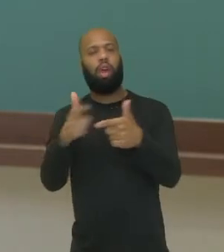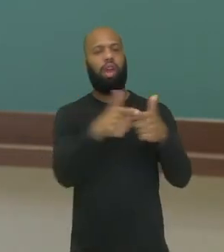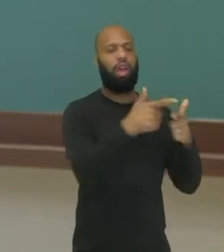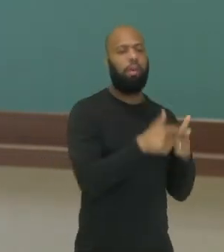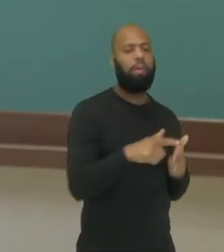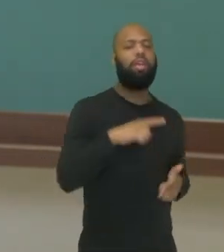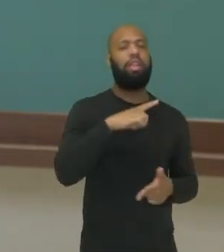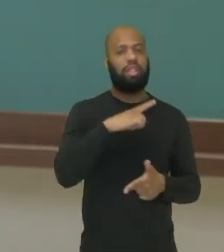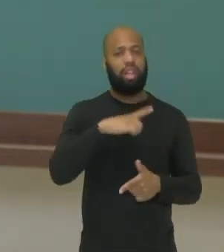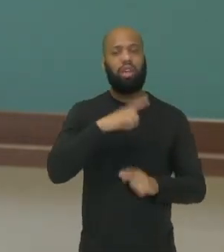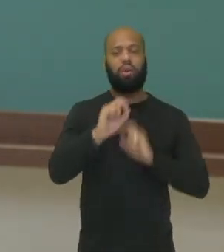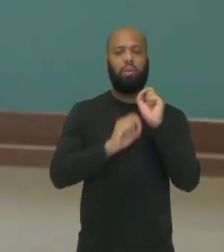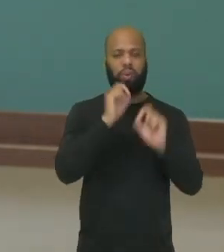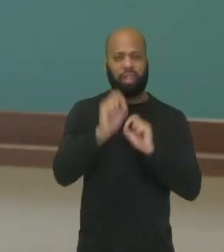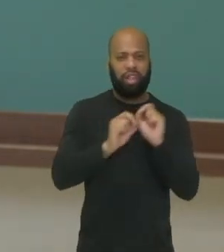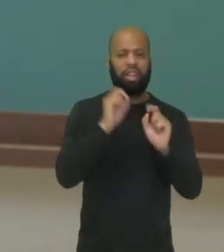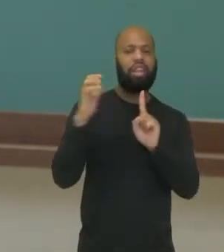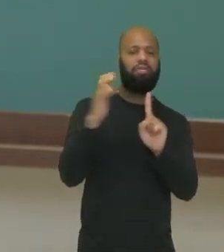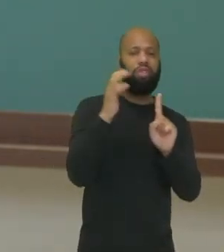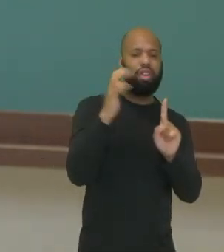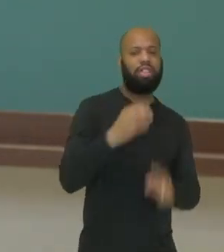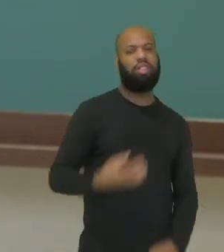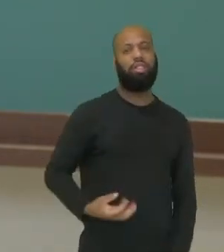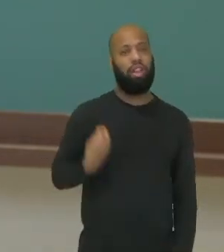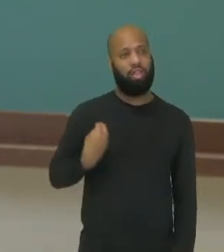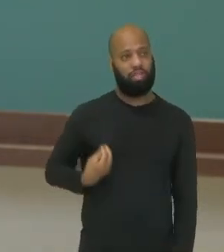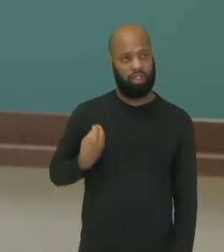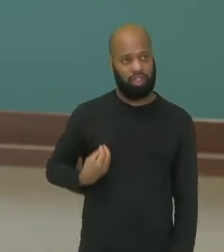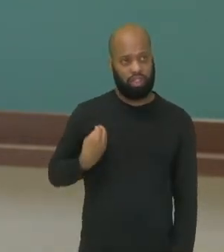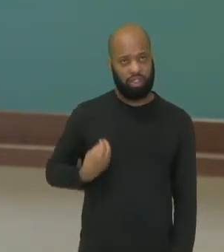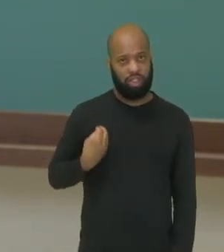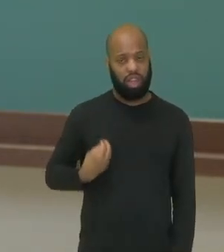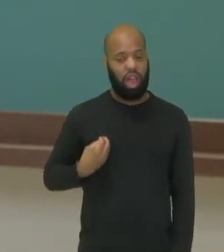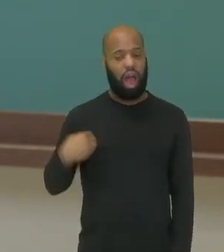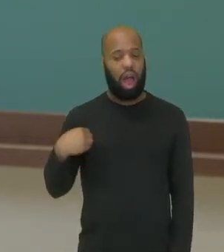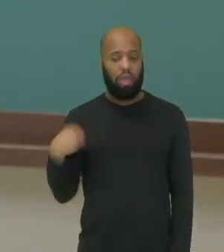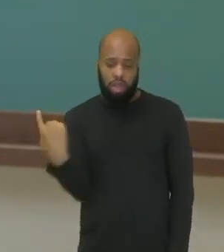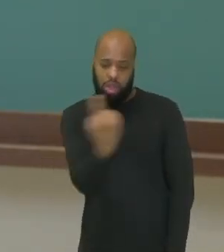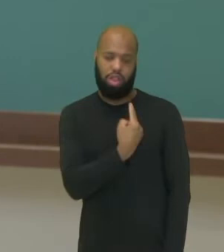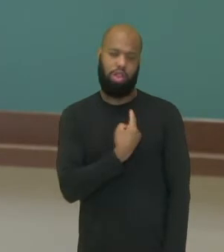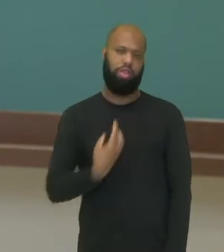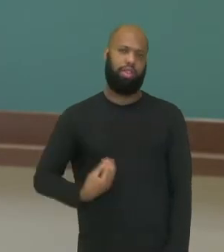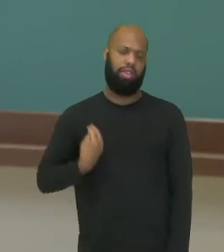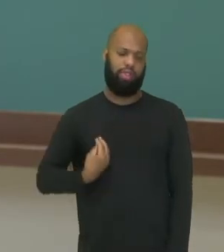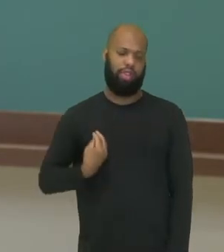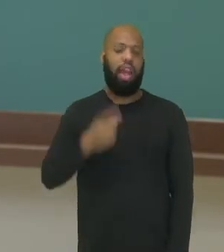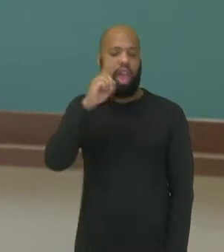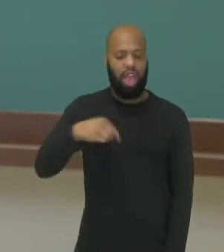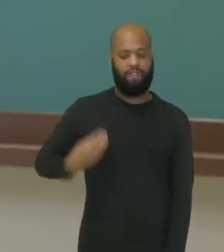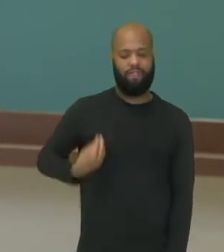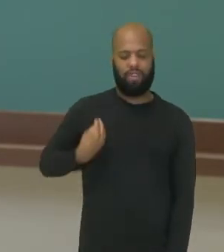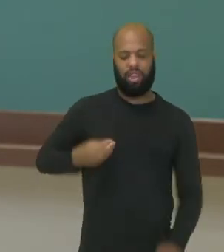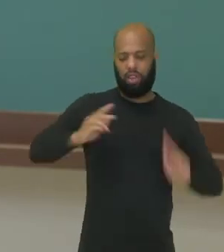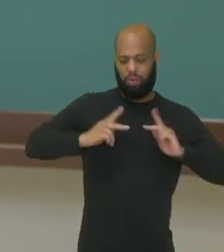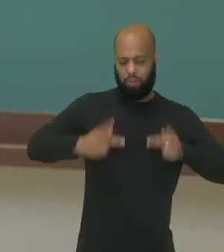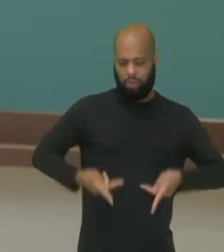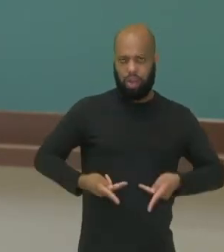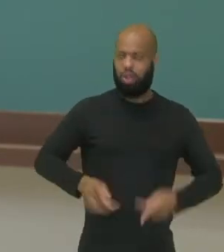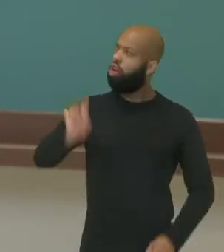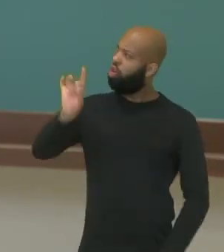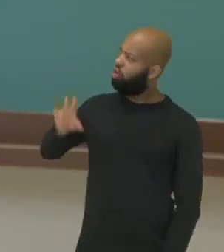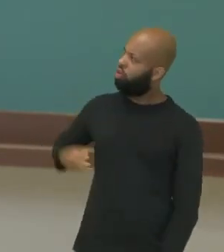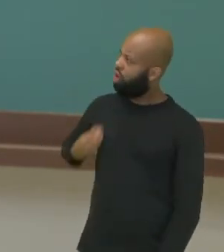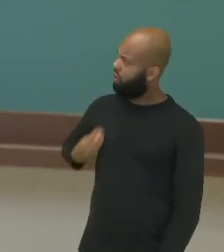vão afetando a vida, a nossa vida, a vida do ser humano. Professora, mas só a nossa